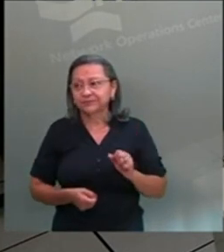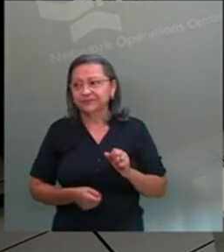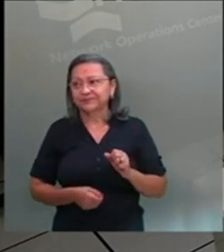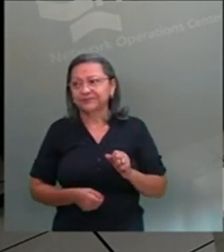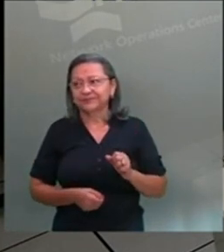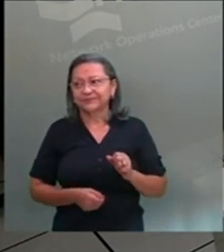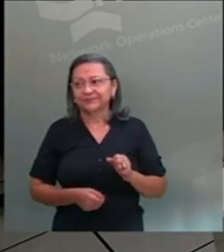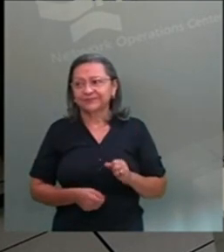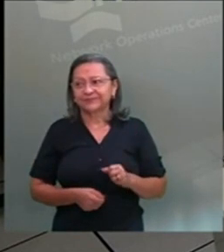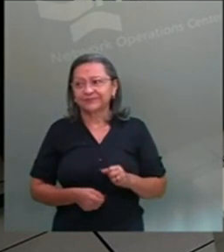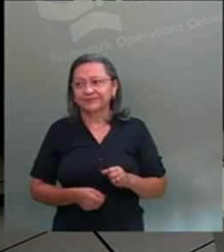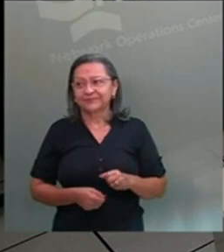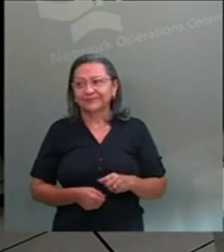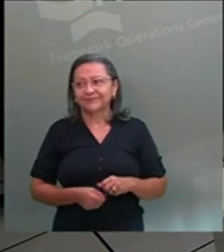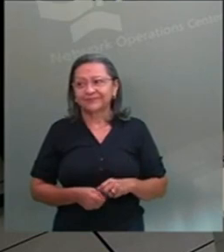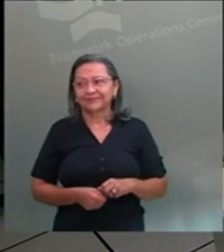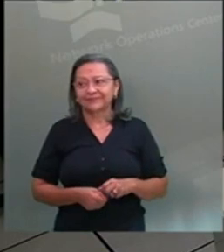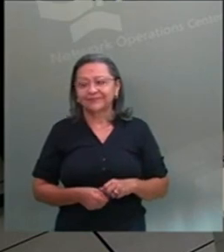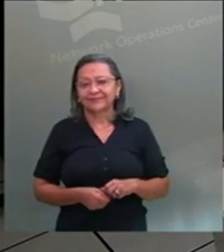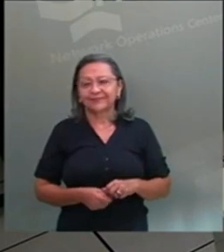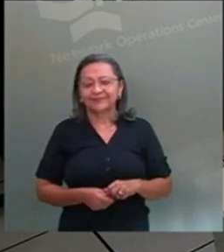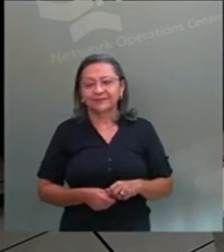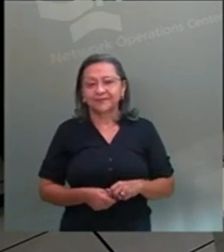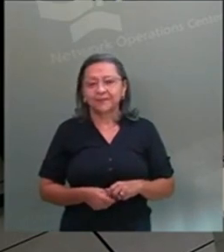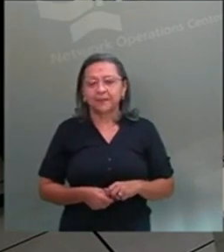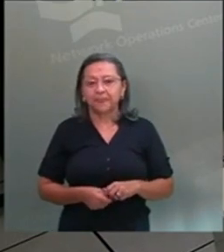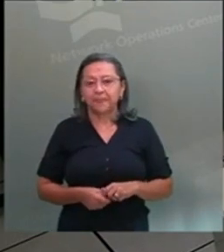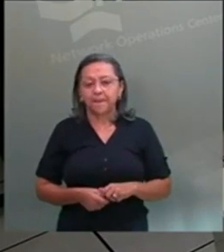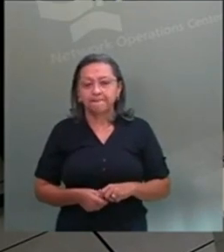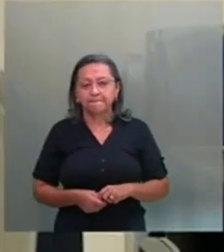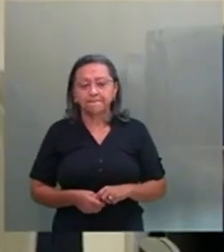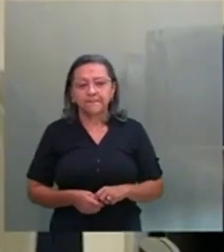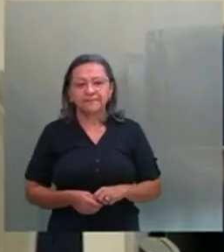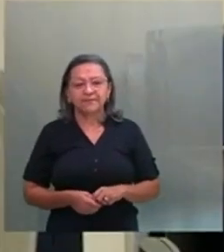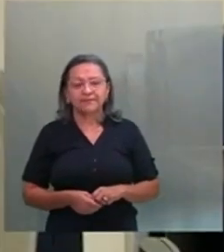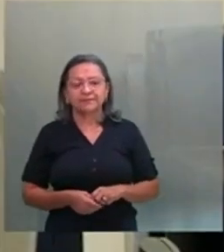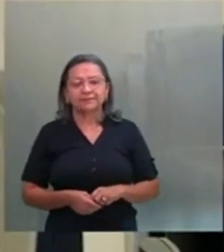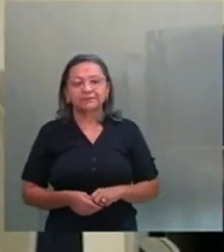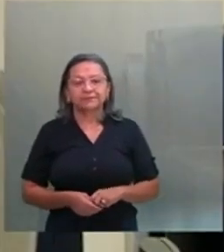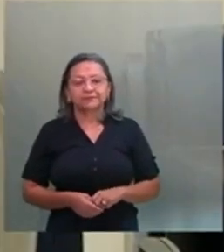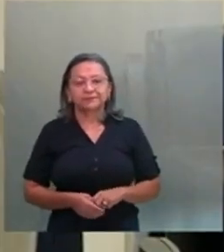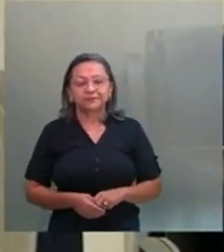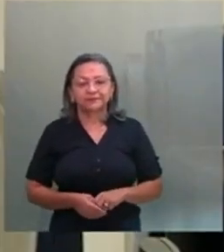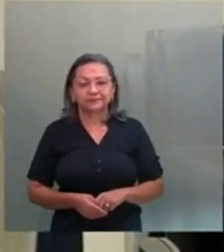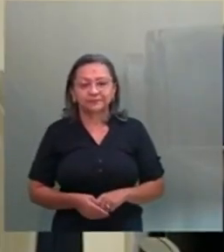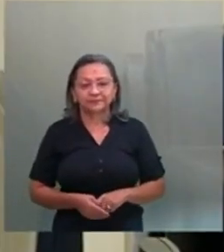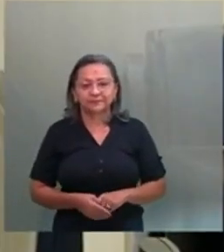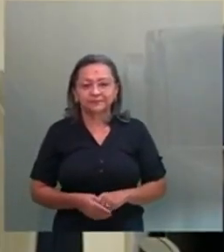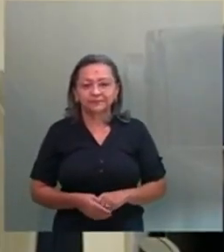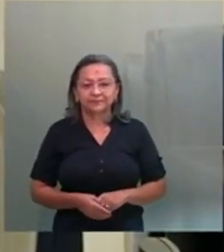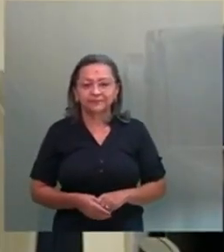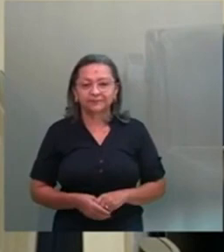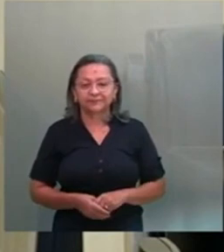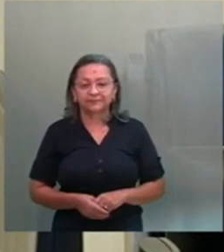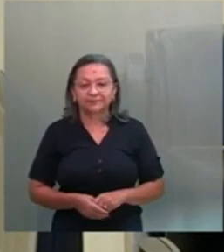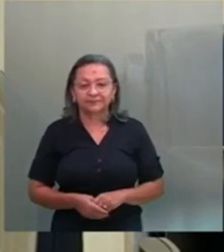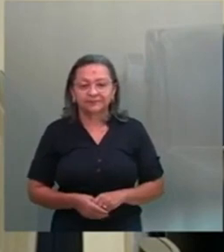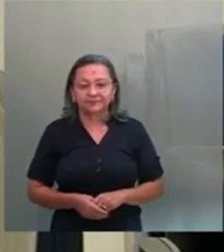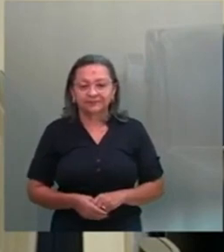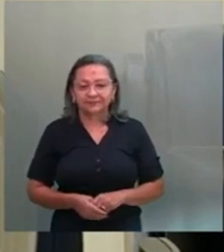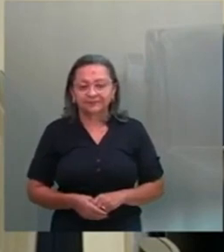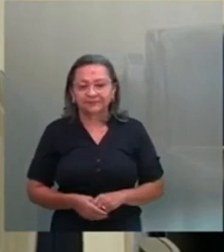Só abrir o áudio do computador, nós podemos... Muito bem. Não, abriu e fechou, abriu e voltou. Um